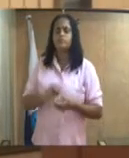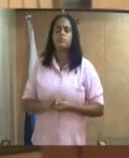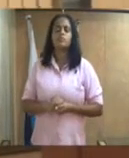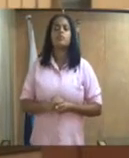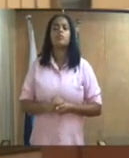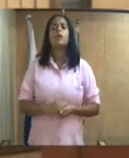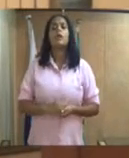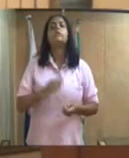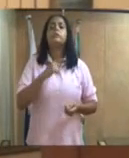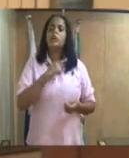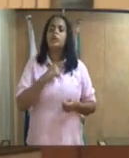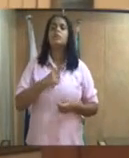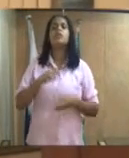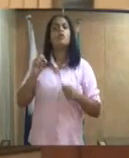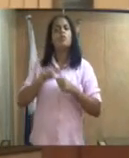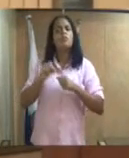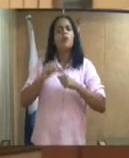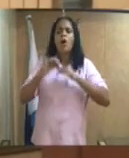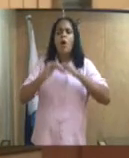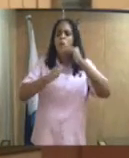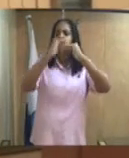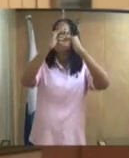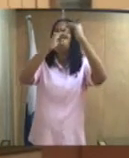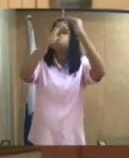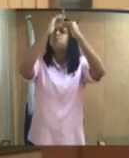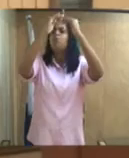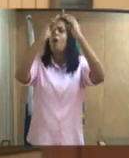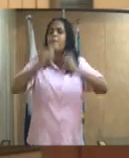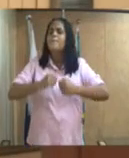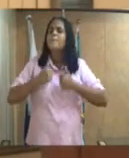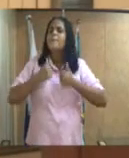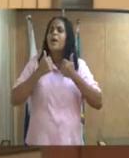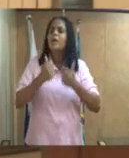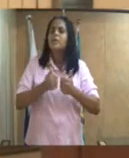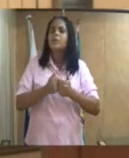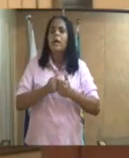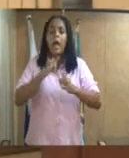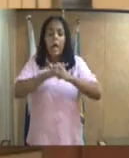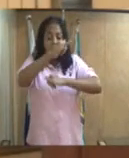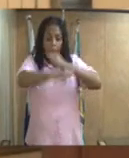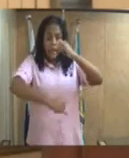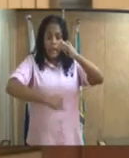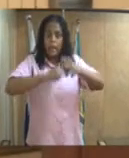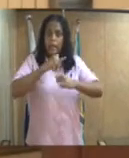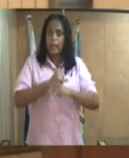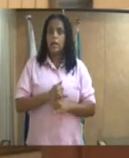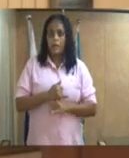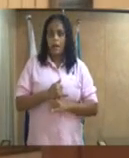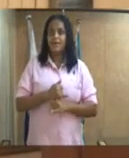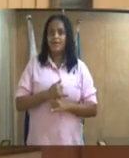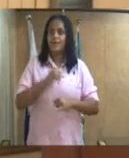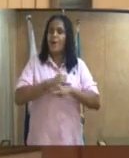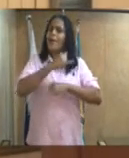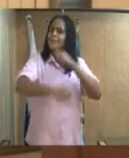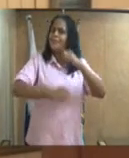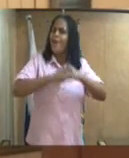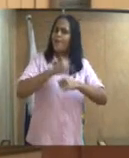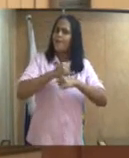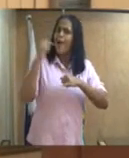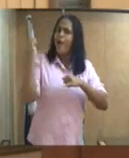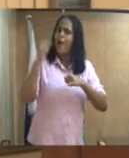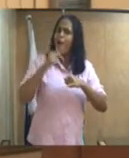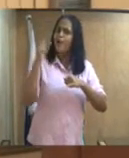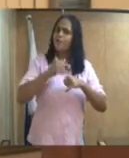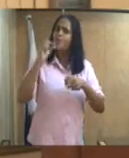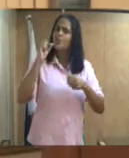ele avança e não existe fronteiras, chamada internet. E a internet hoje faz com